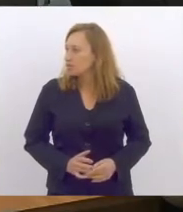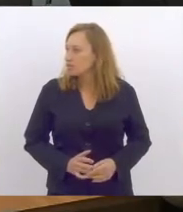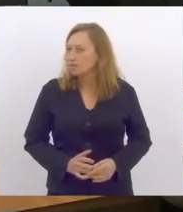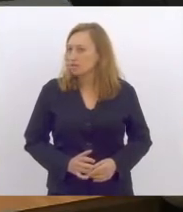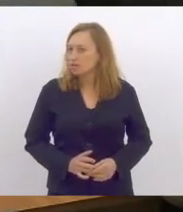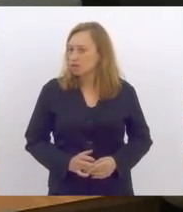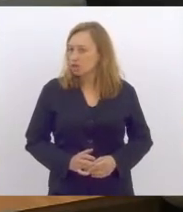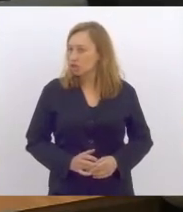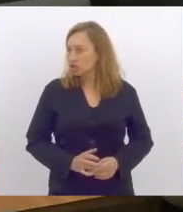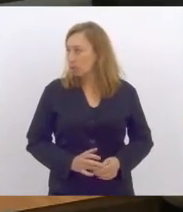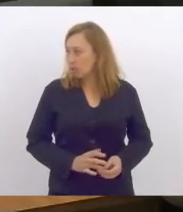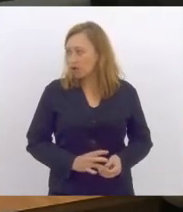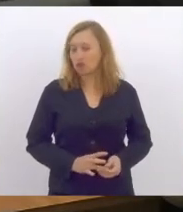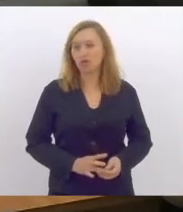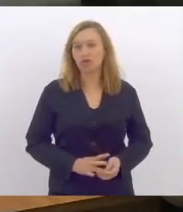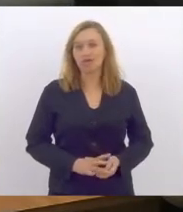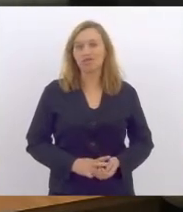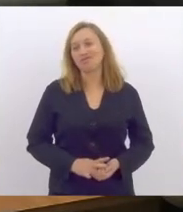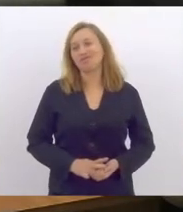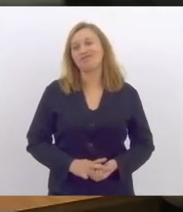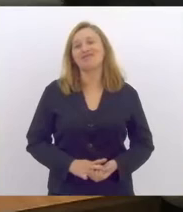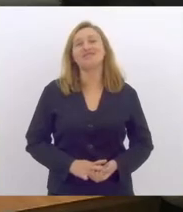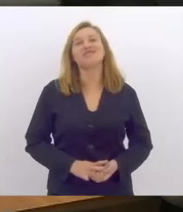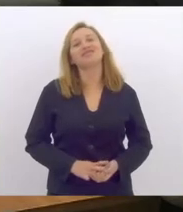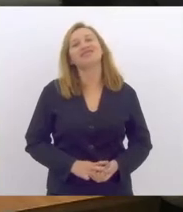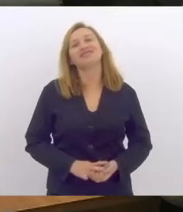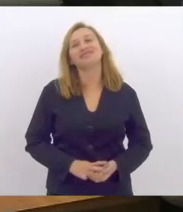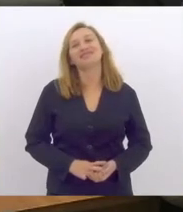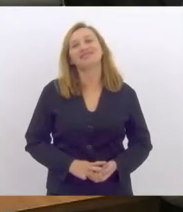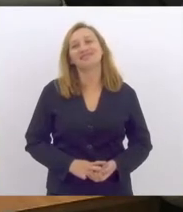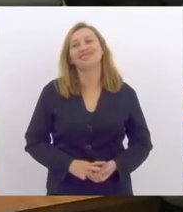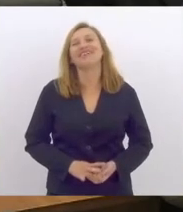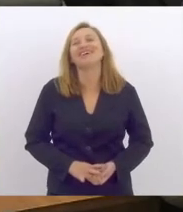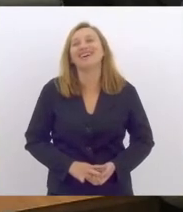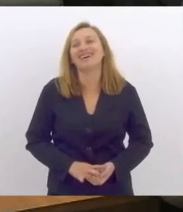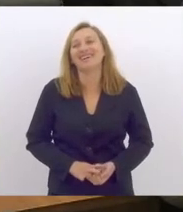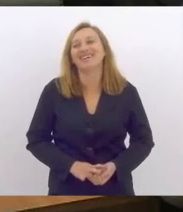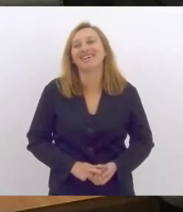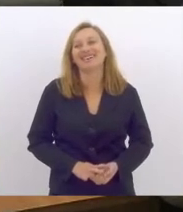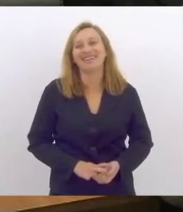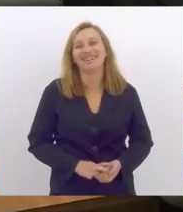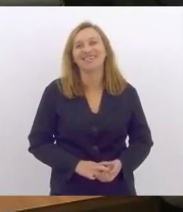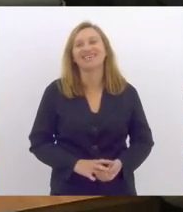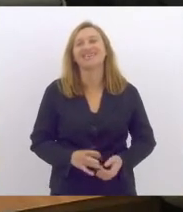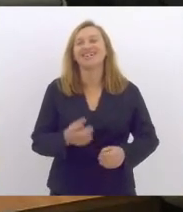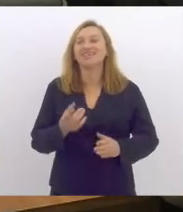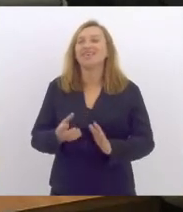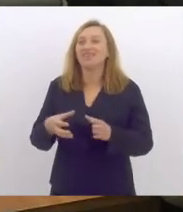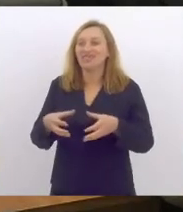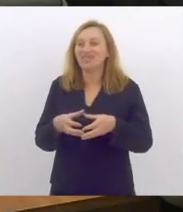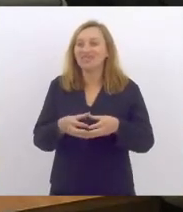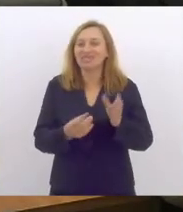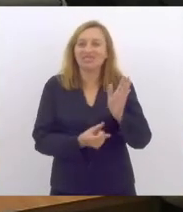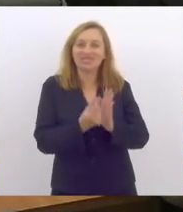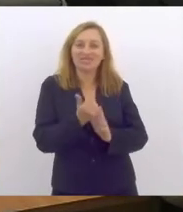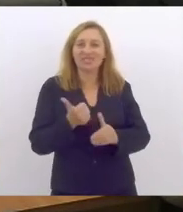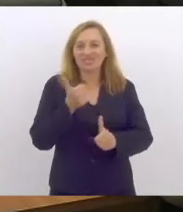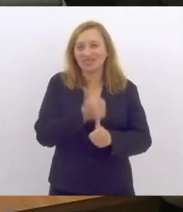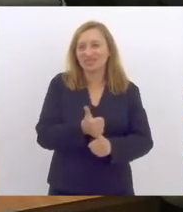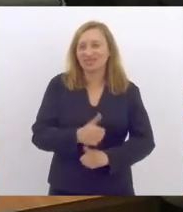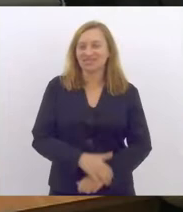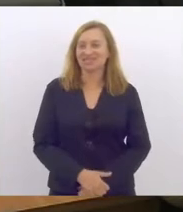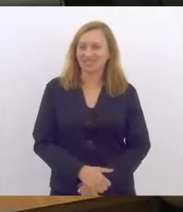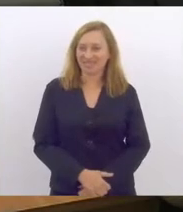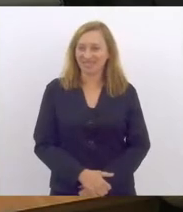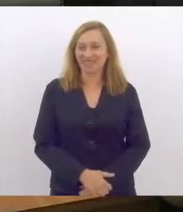Não, não. É porque nós temos o parecer da Comissão de Constituição e Justiça. Temos o parecer da Comissão de Orçamento, concluindo para o substitutivo. E